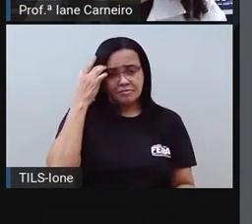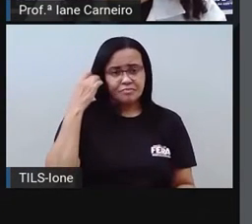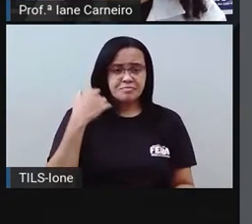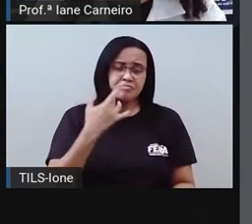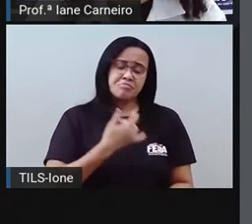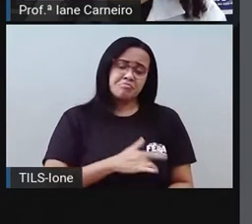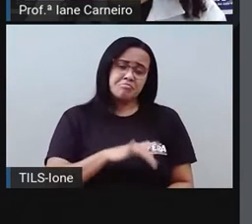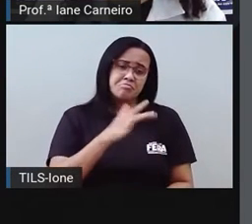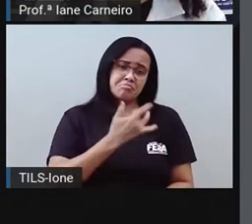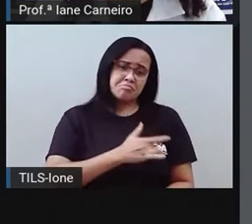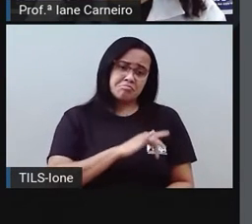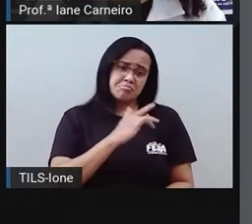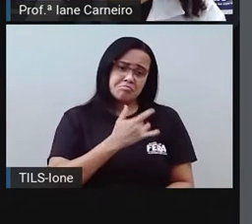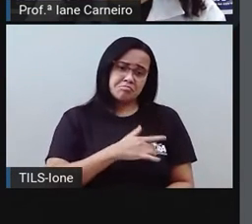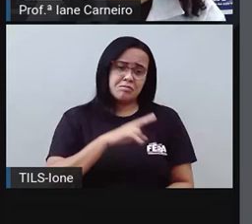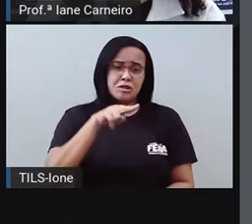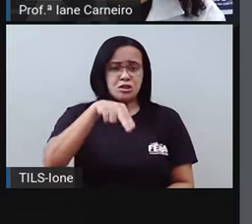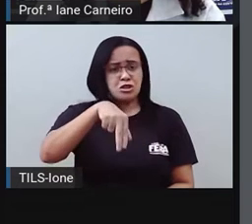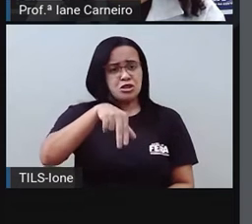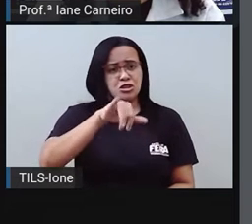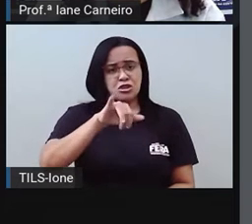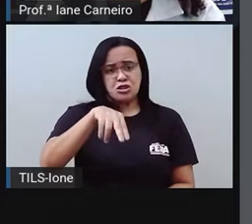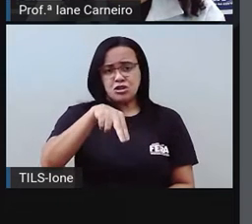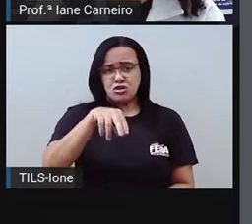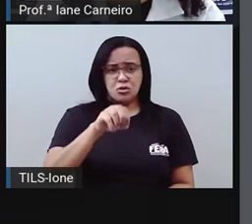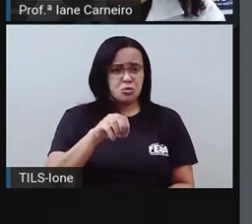Tadinho do Nino.